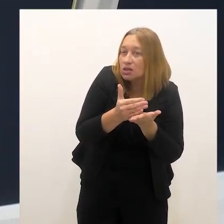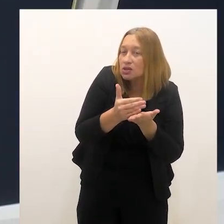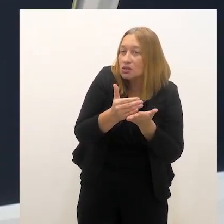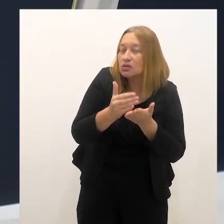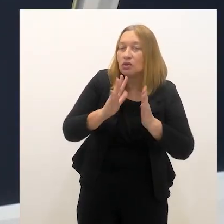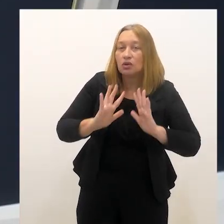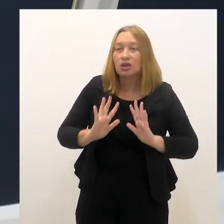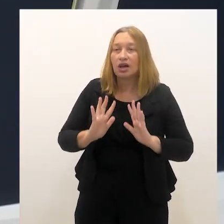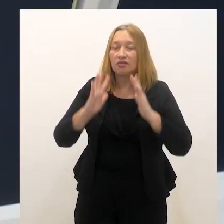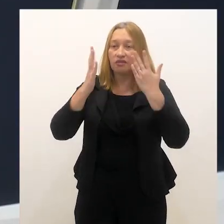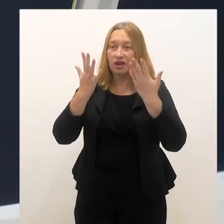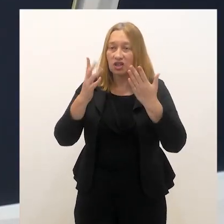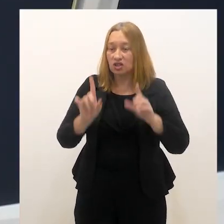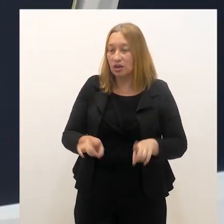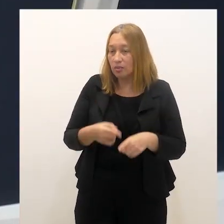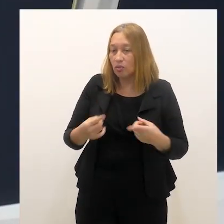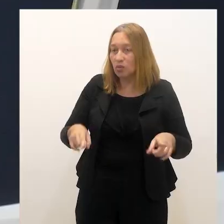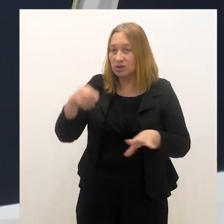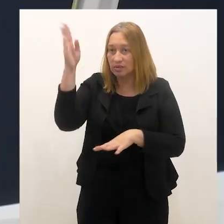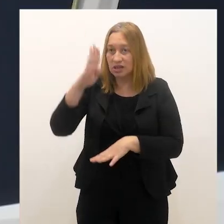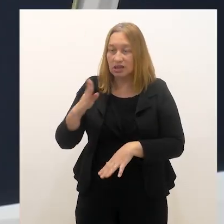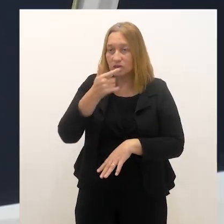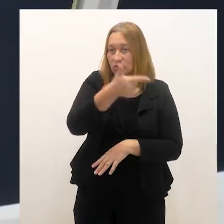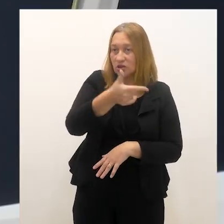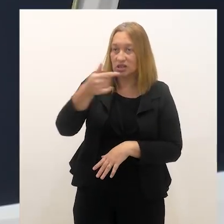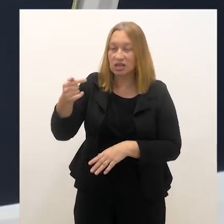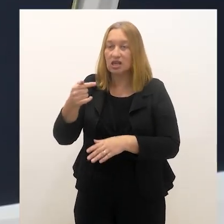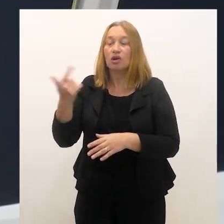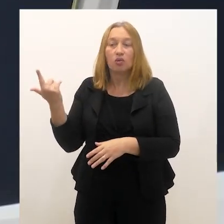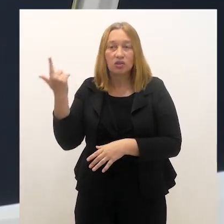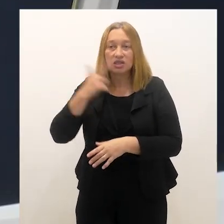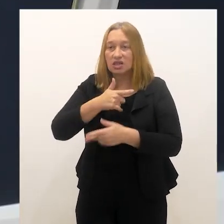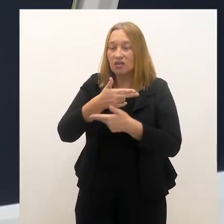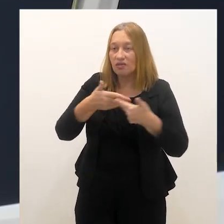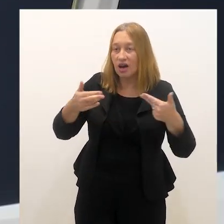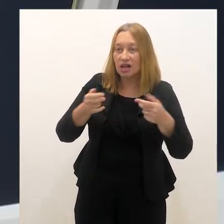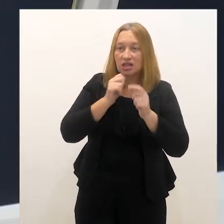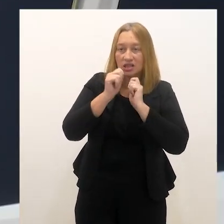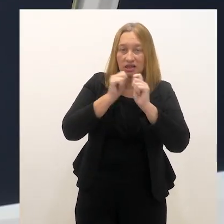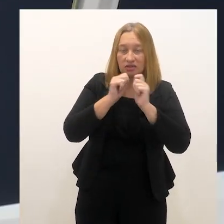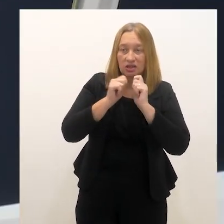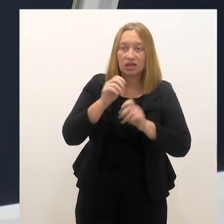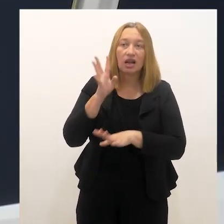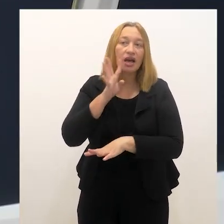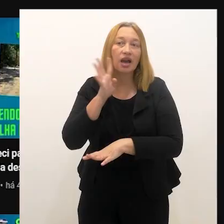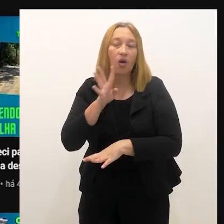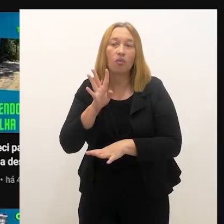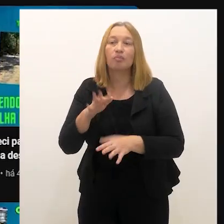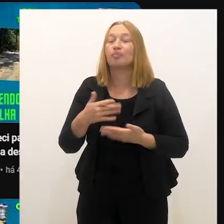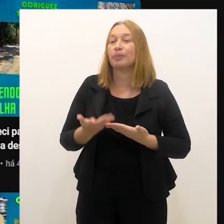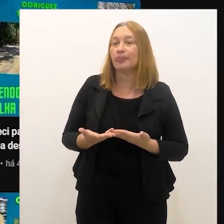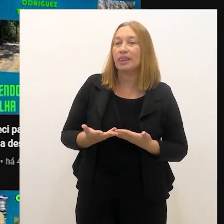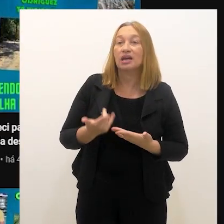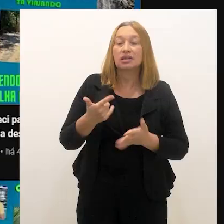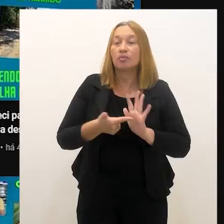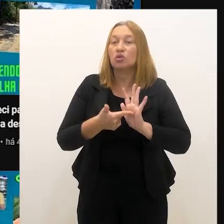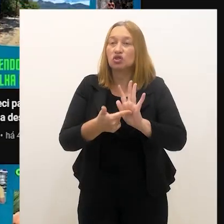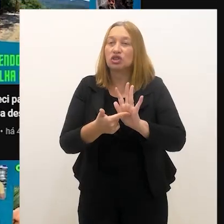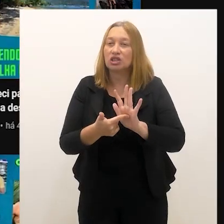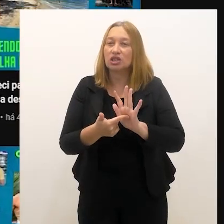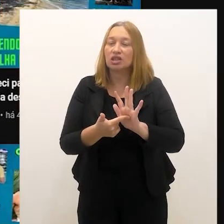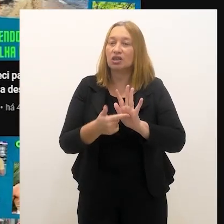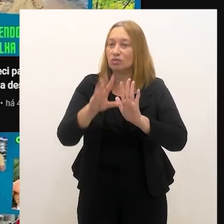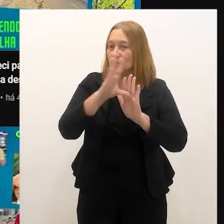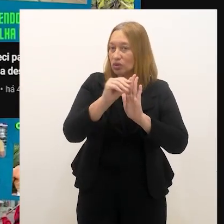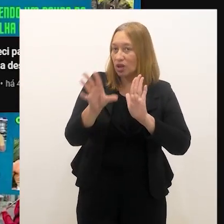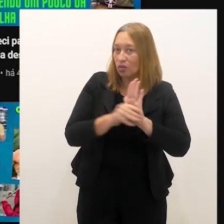Prêmio da Música Brasileira em 2017 já consegui entrevistar muita gente legal. A gente está mostrando